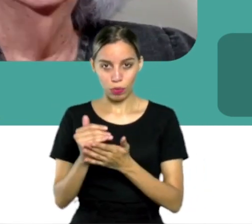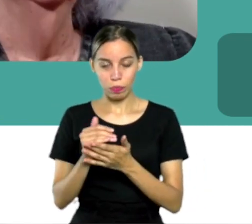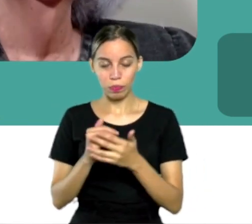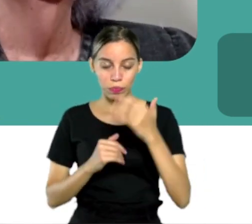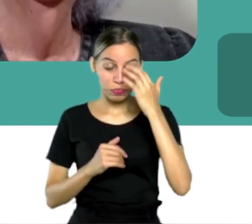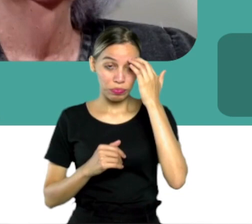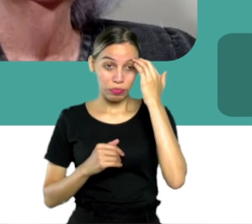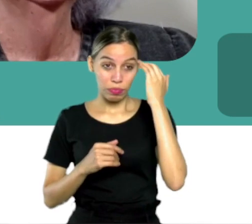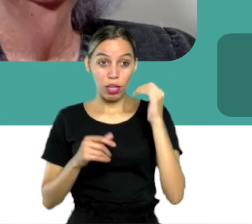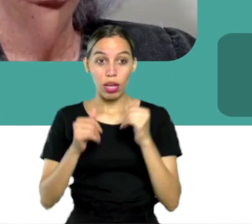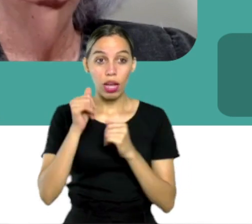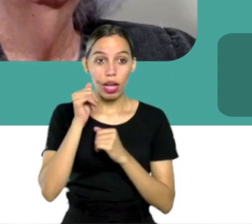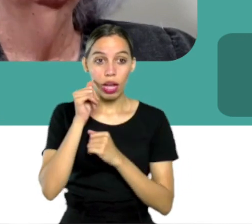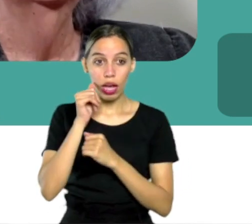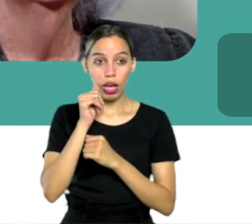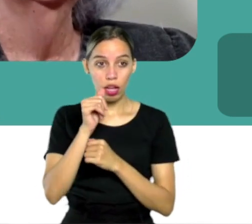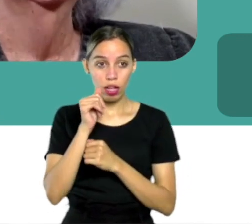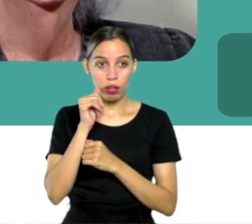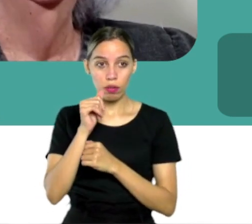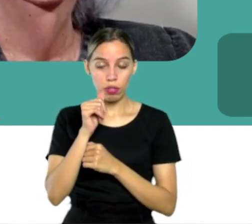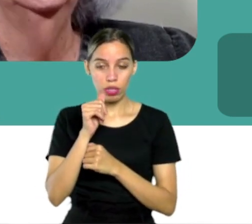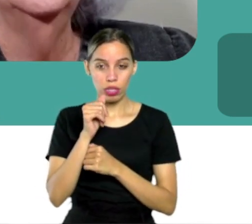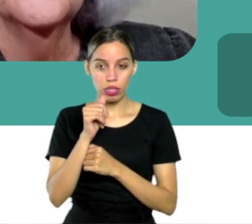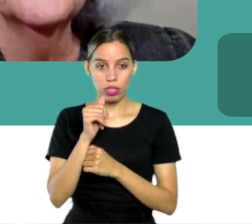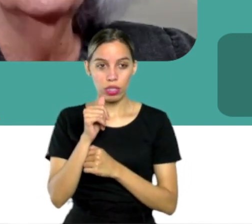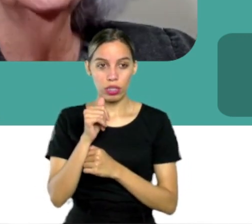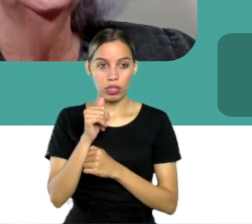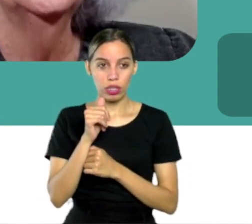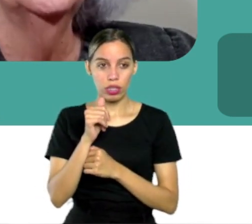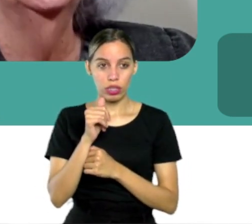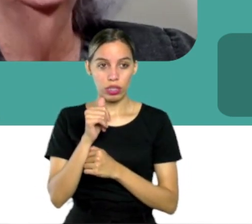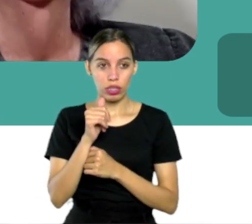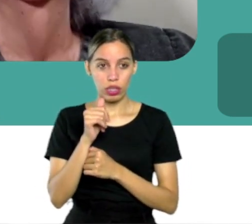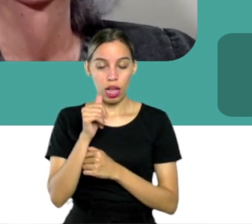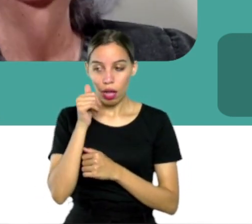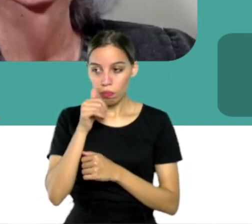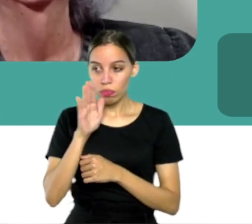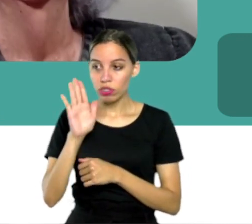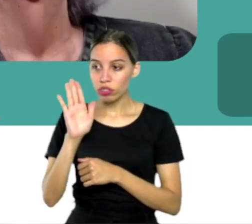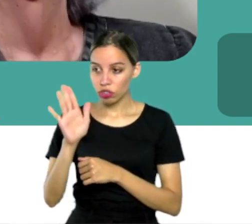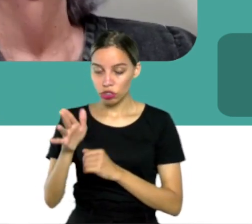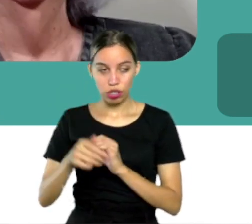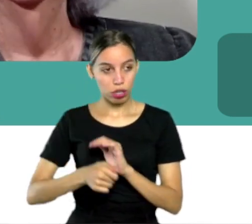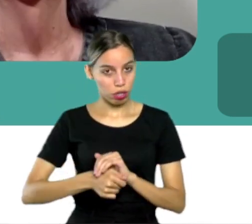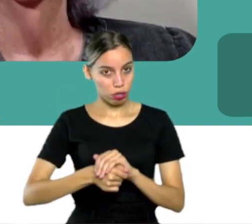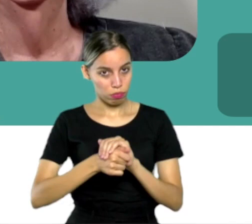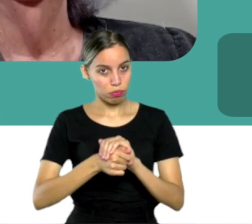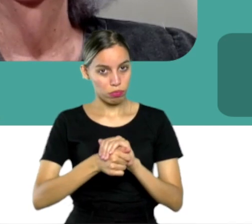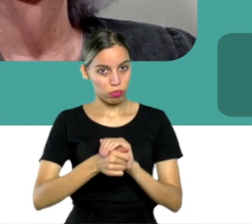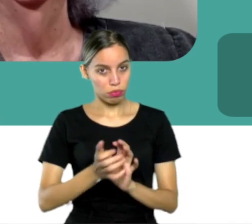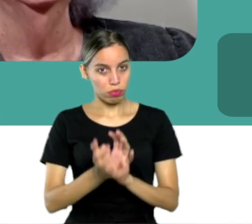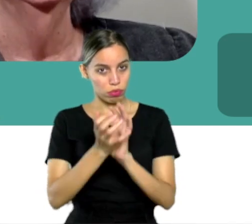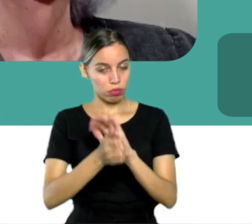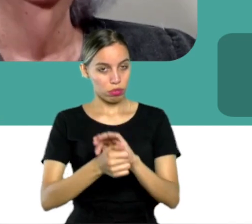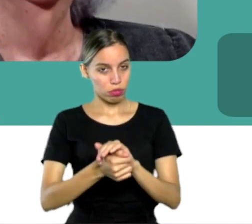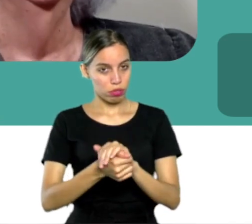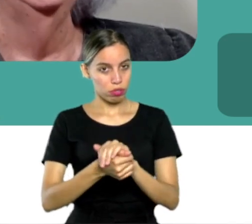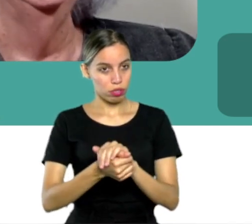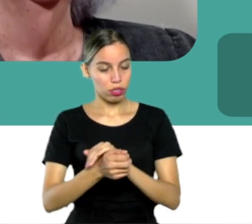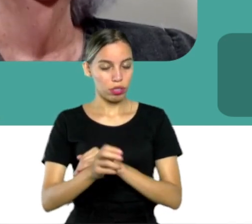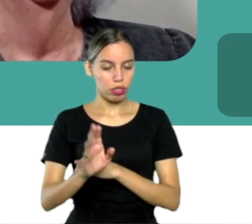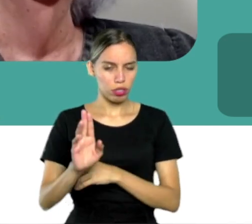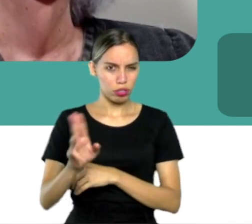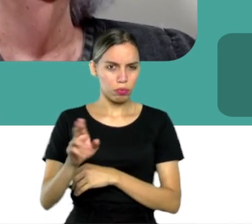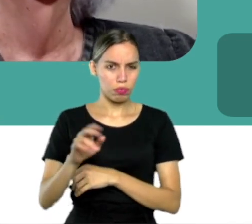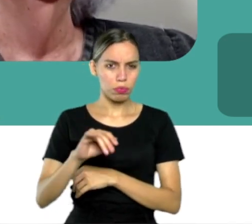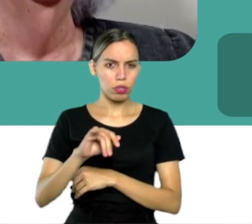falando Ganhou Jabuti poesia. esse ano. Ganhou Jabuti com Romieta, como é que é? Julieu e Romieta, minha neta,